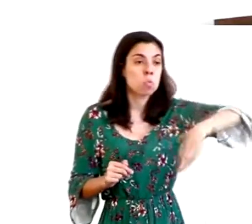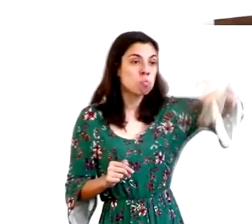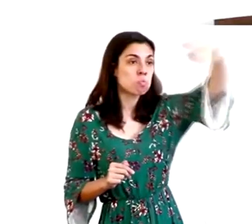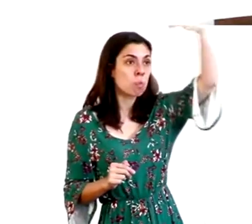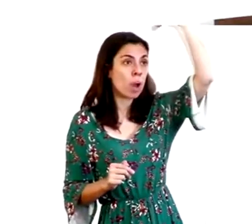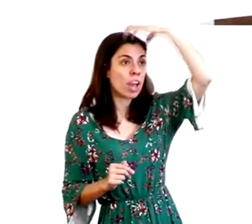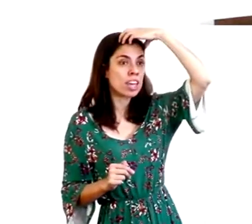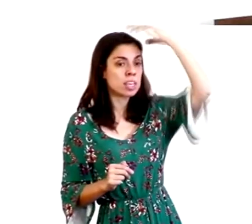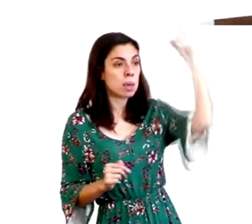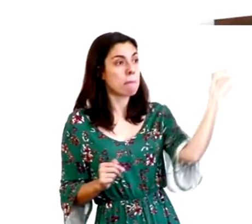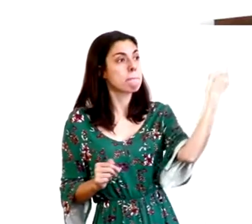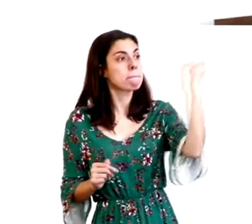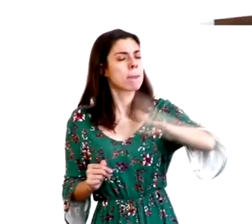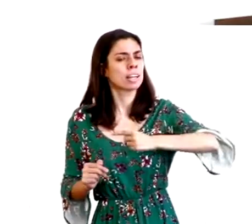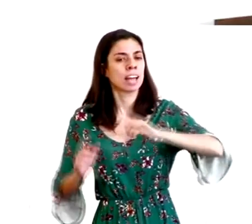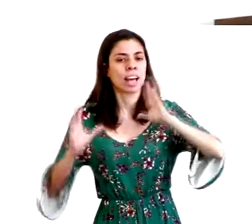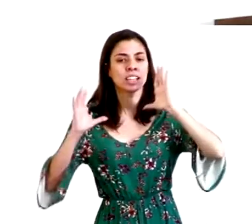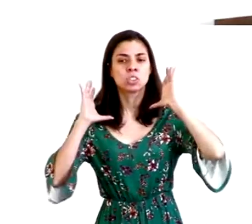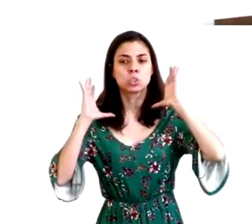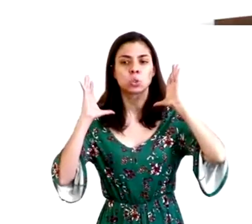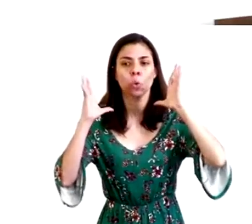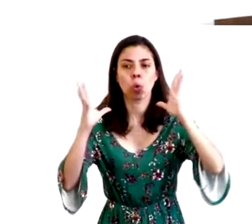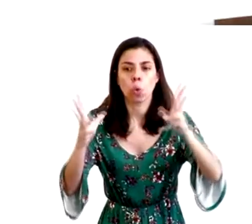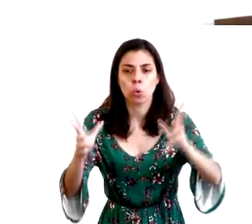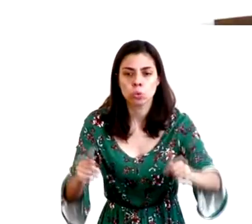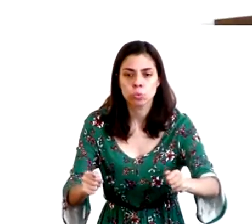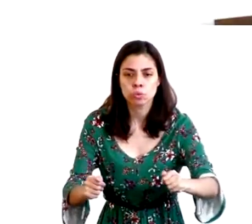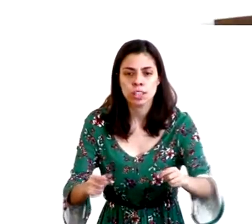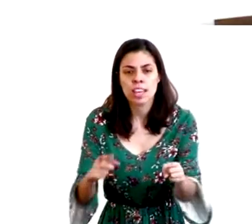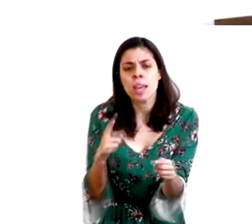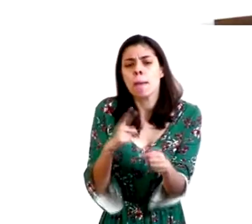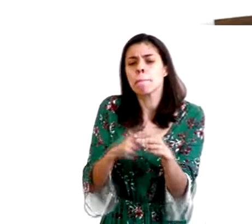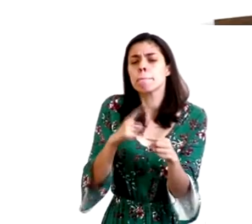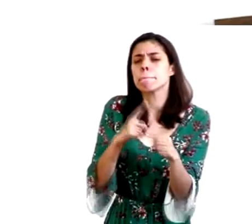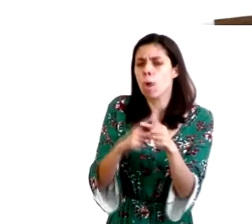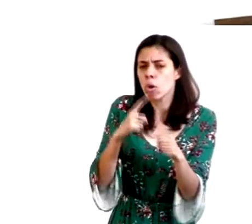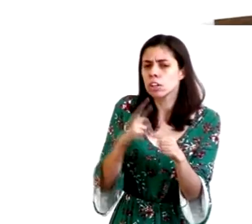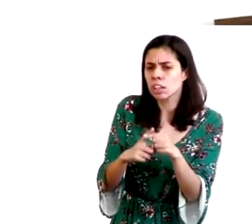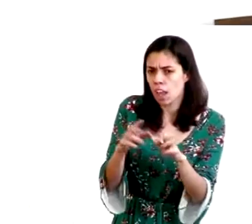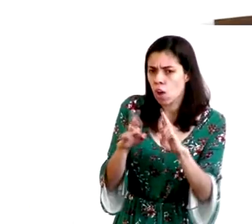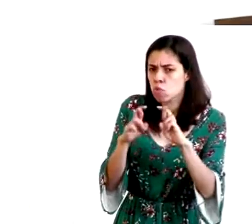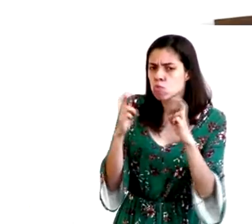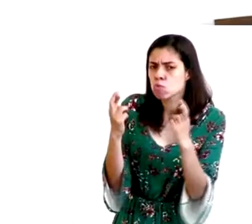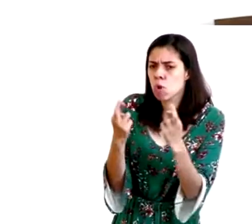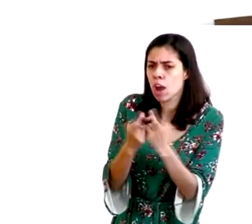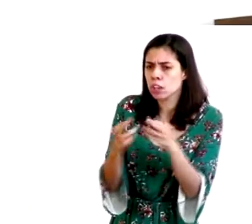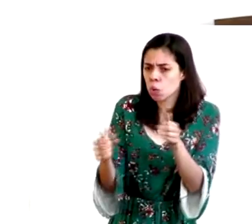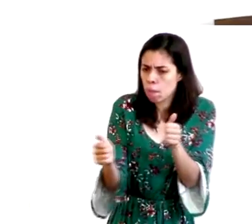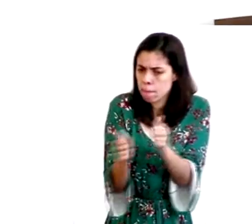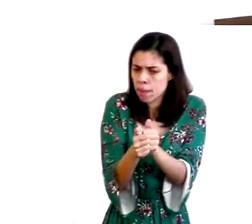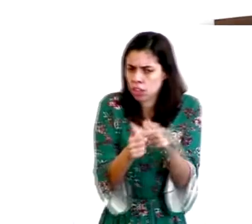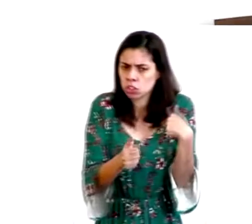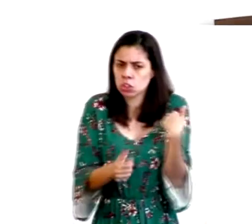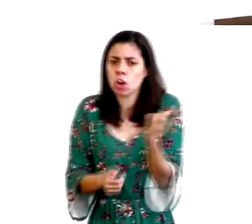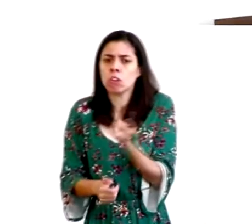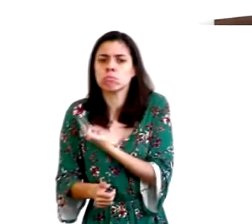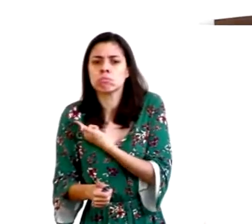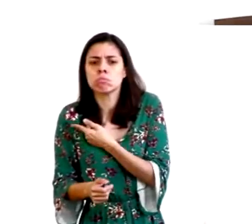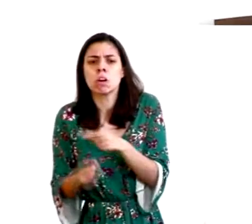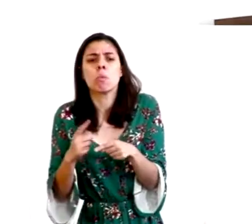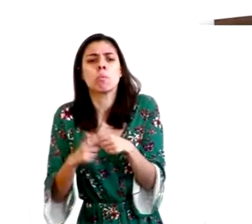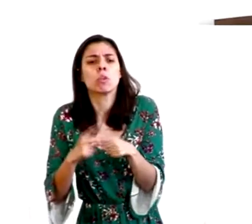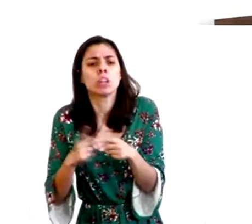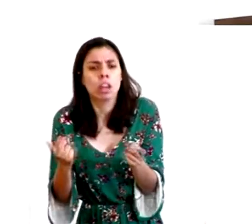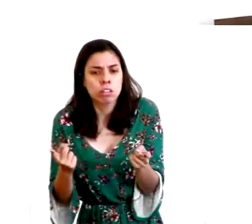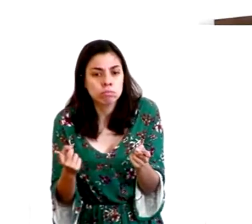estar próximo? Ele está próximo porque Jesus é o Rei no reino de Deus.